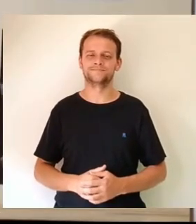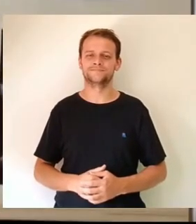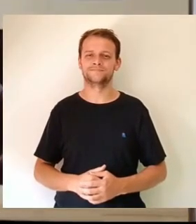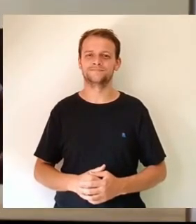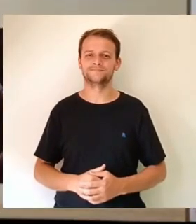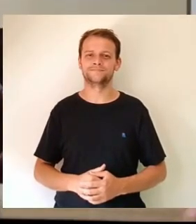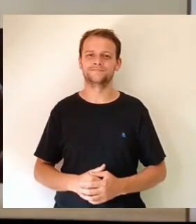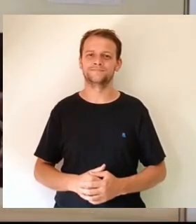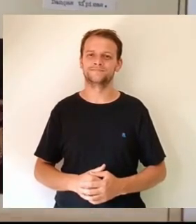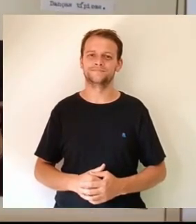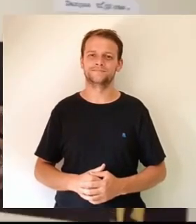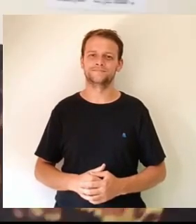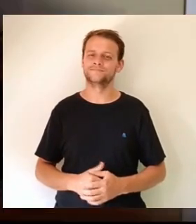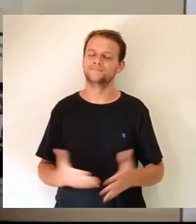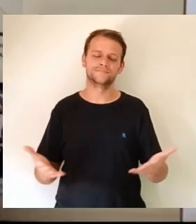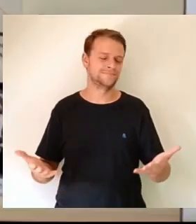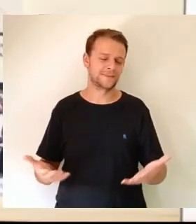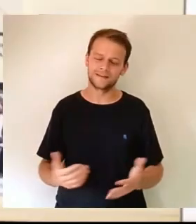E